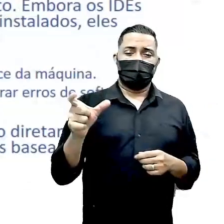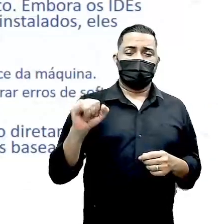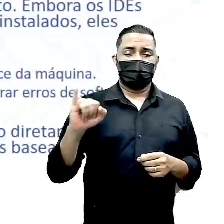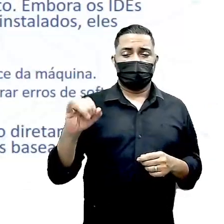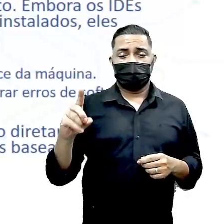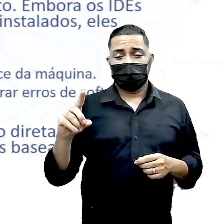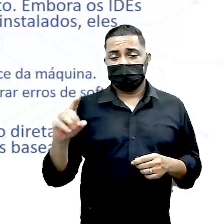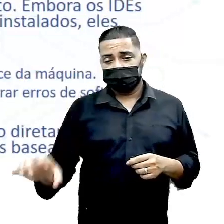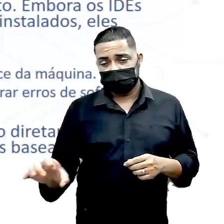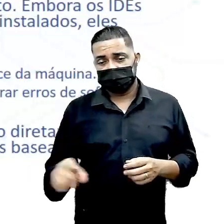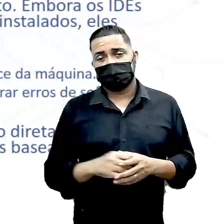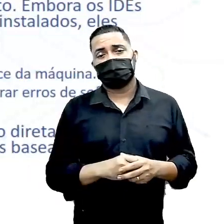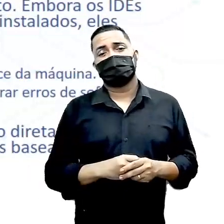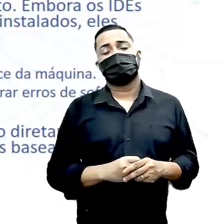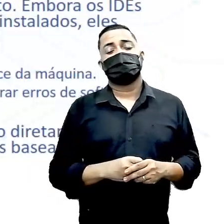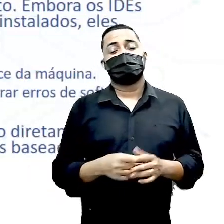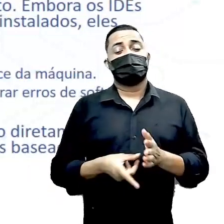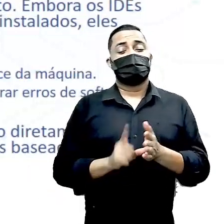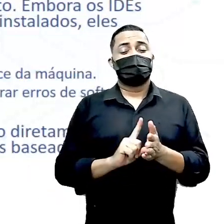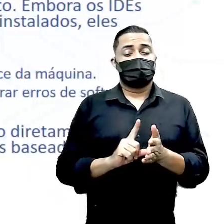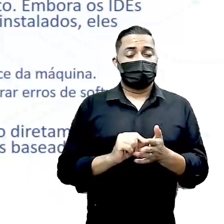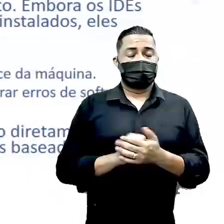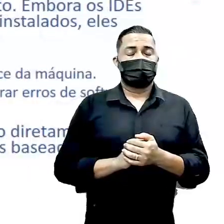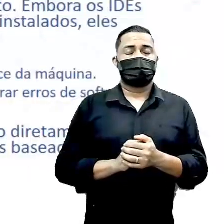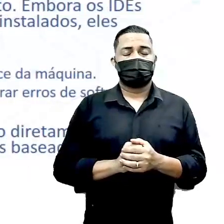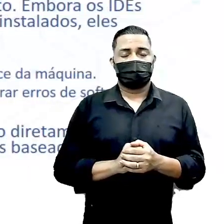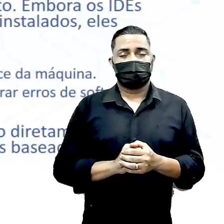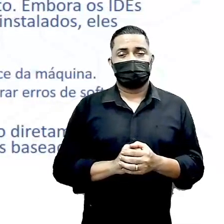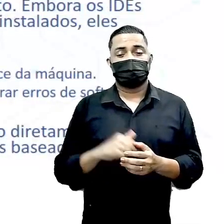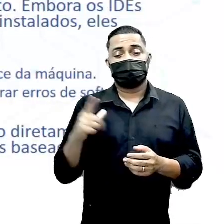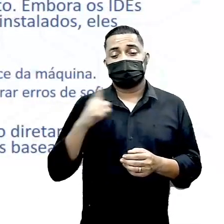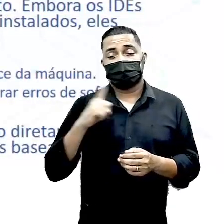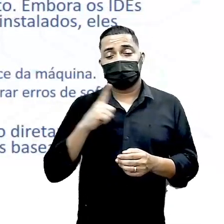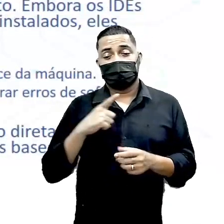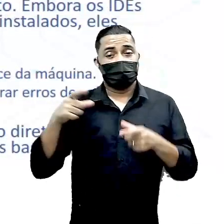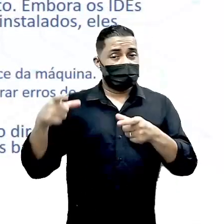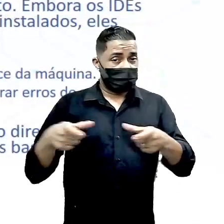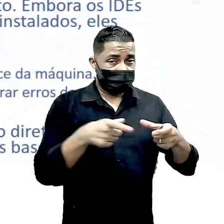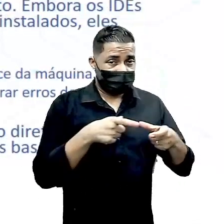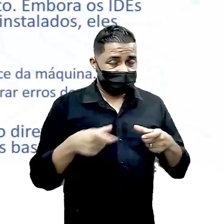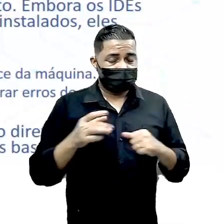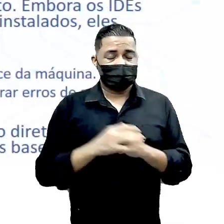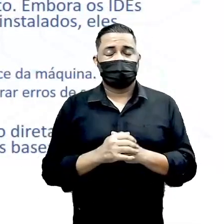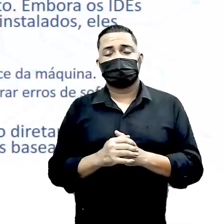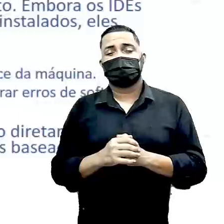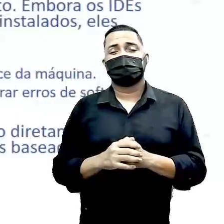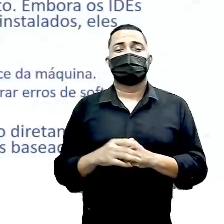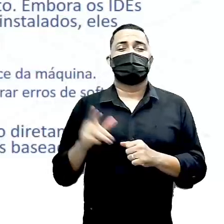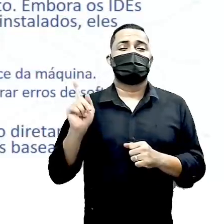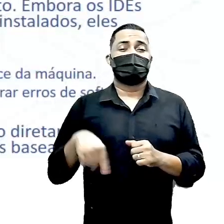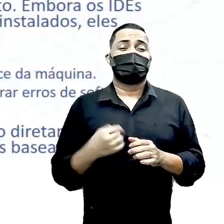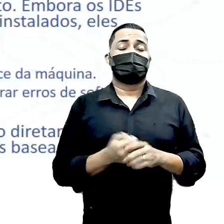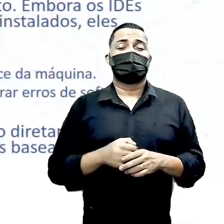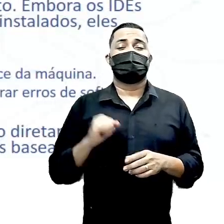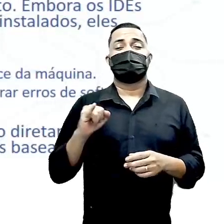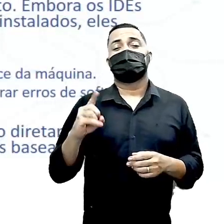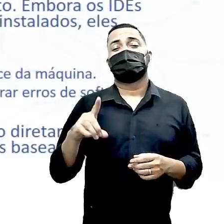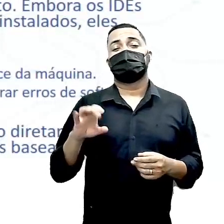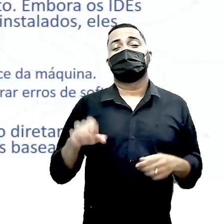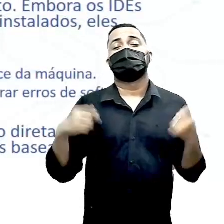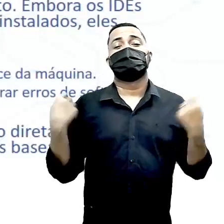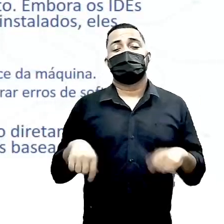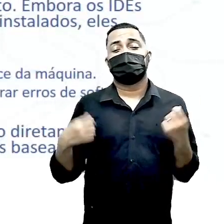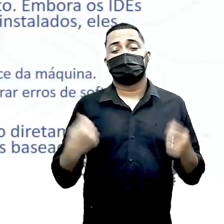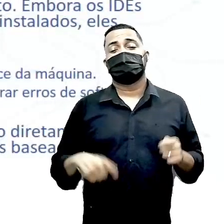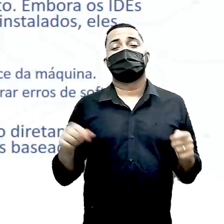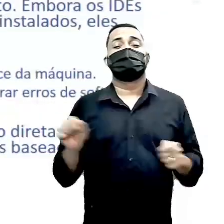ideias, antes da gente passar para o framework, que é o que a gente vai tratar daqui a pouco. Né? Existem as ideias locais, certo? Que são aquelas ideias que a gente precisa